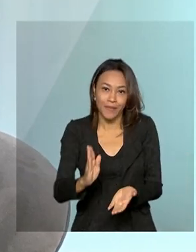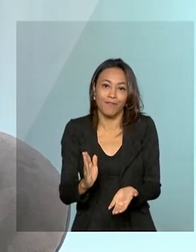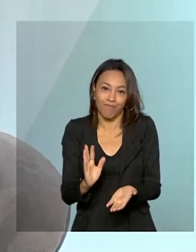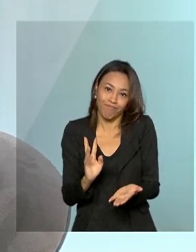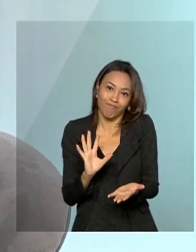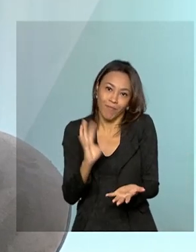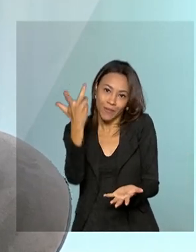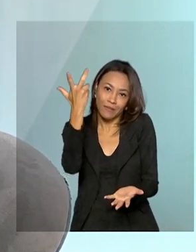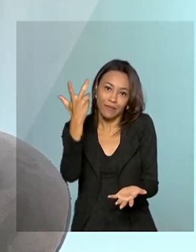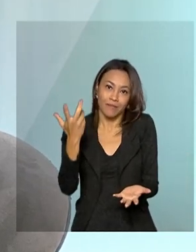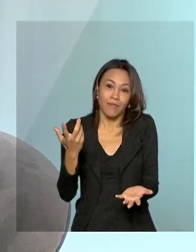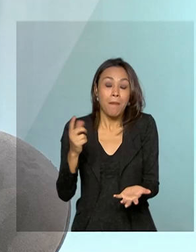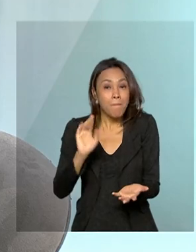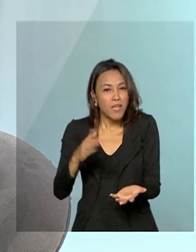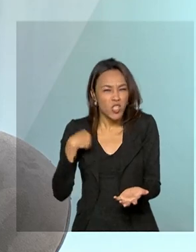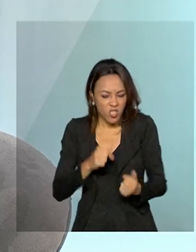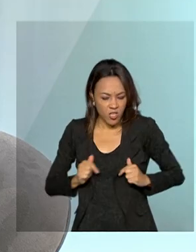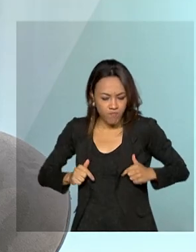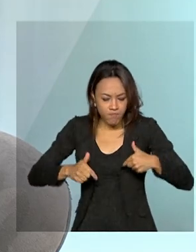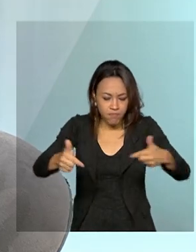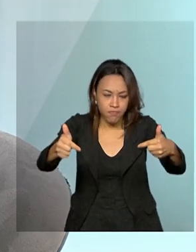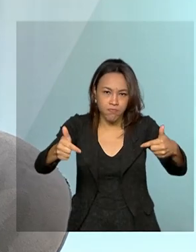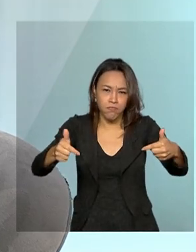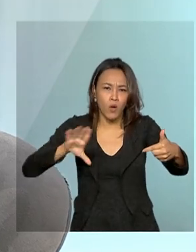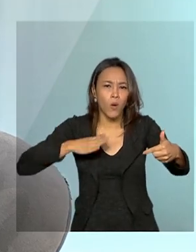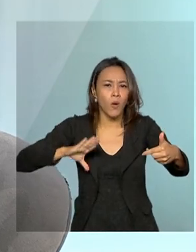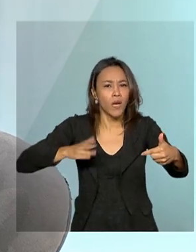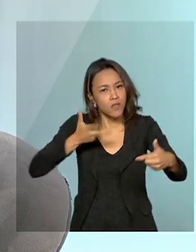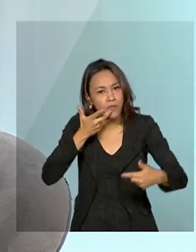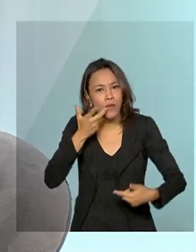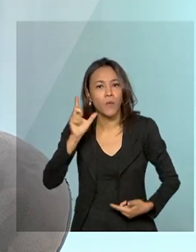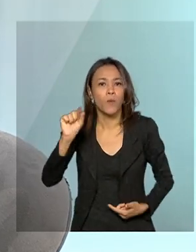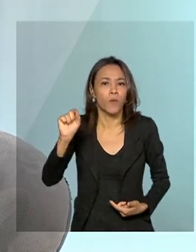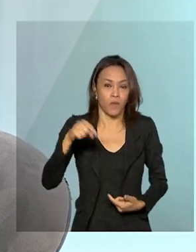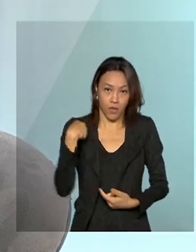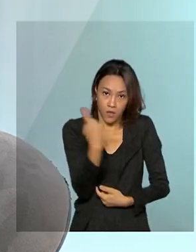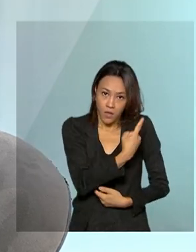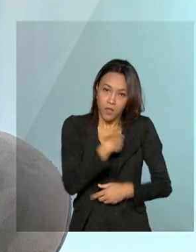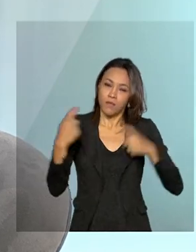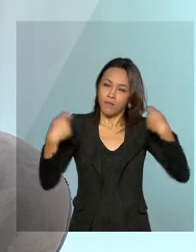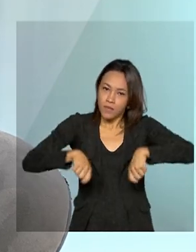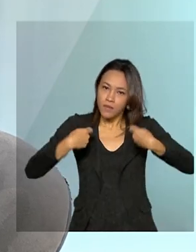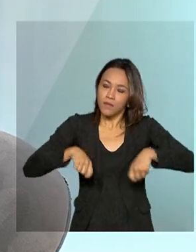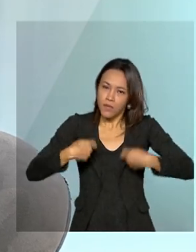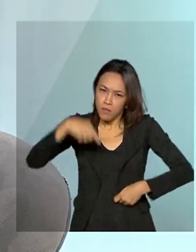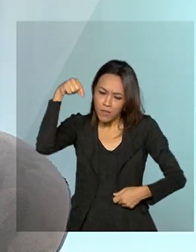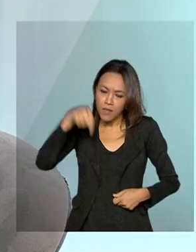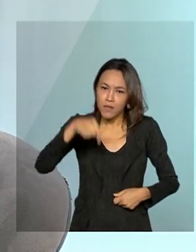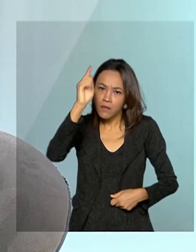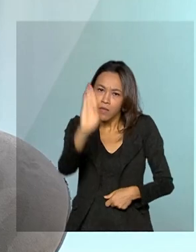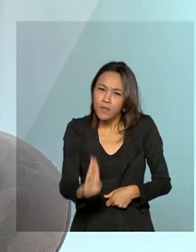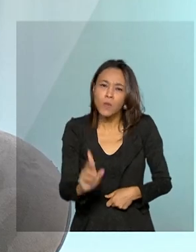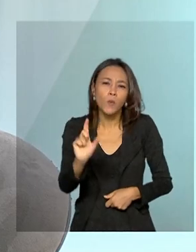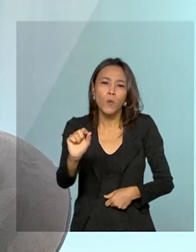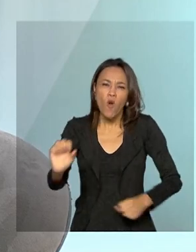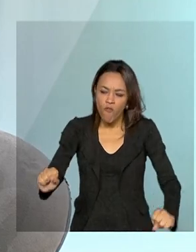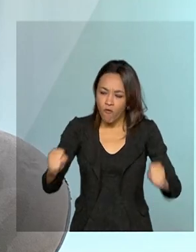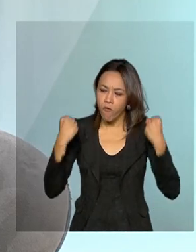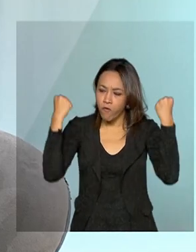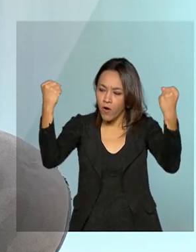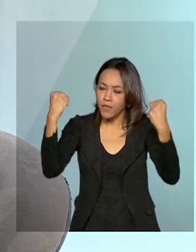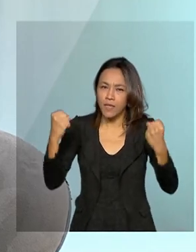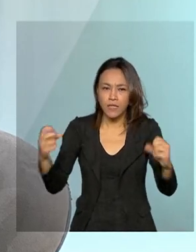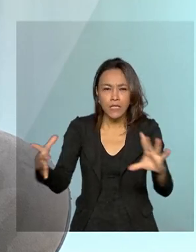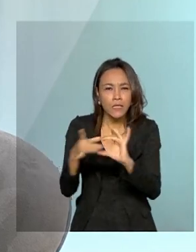Mas a gente tem que fazer esse enfrentamento. Ter a coragem de admitir que nós precisamos nessa nação fazer o fortalecimento de